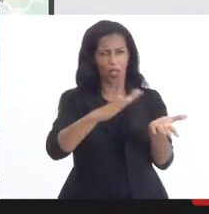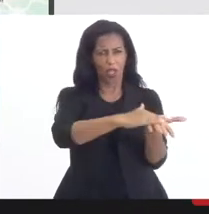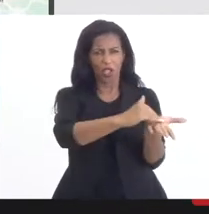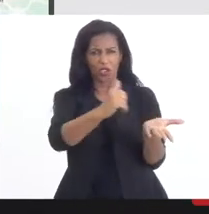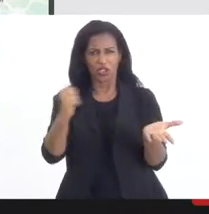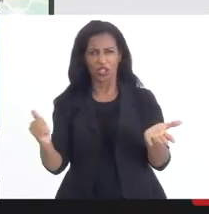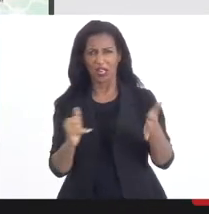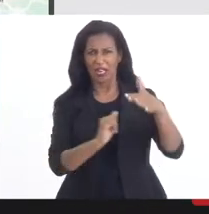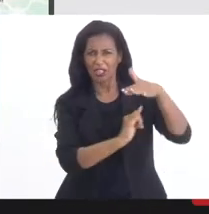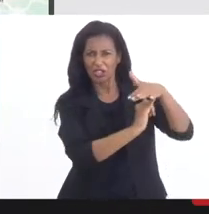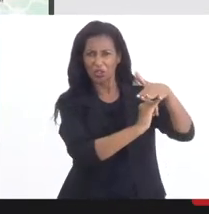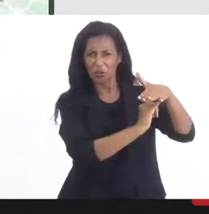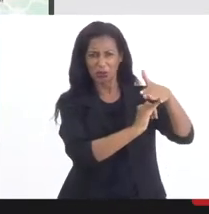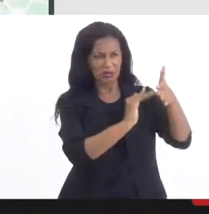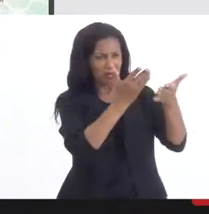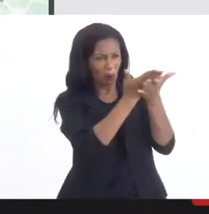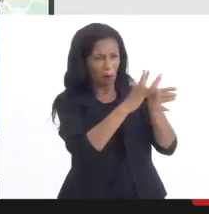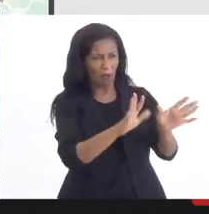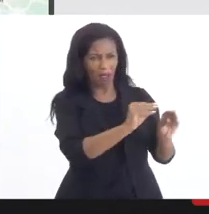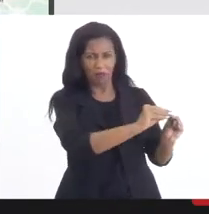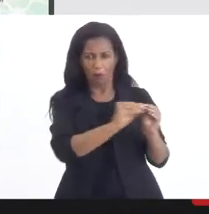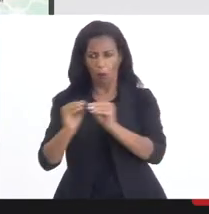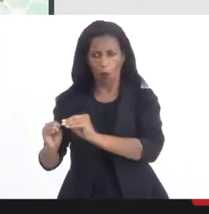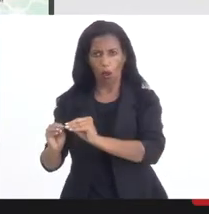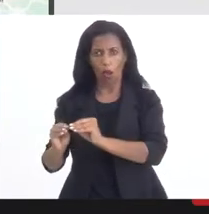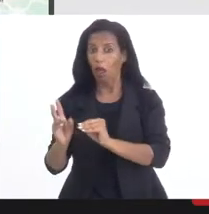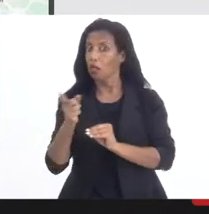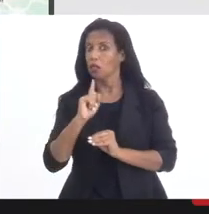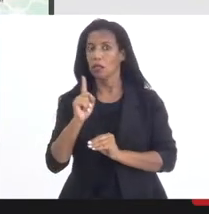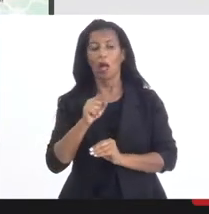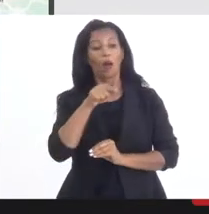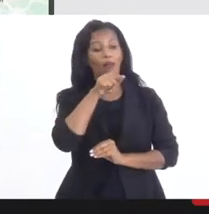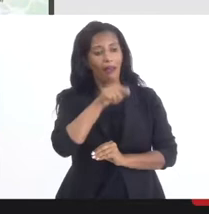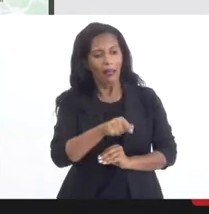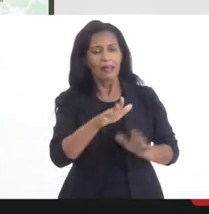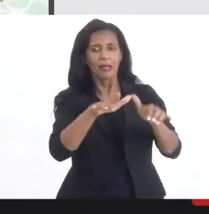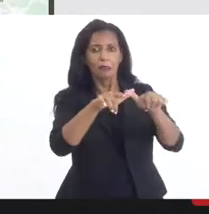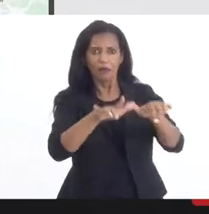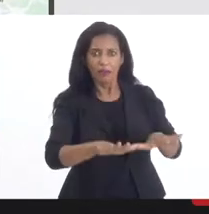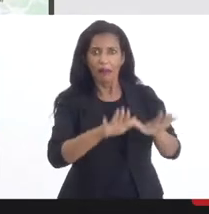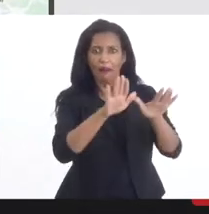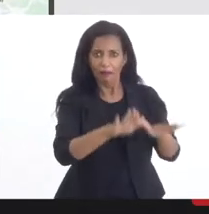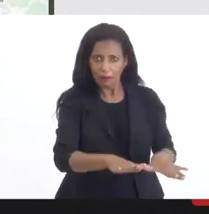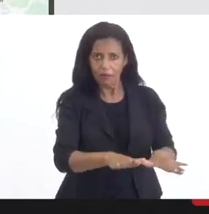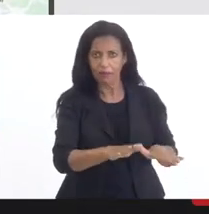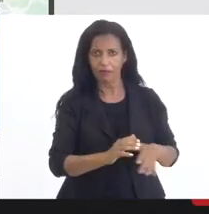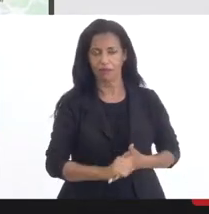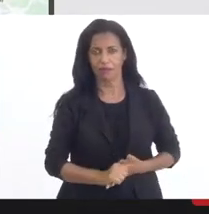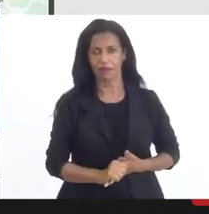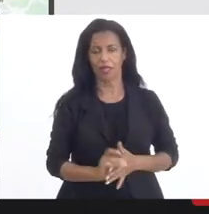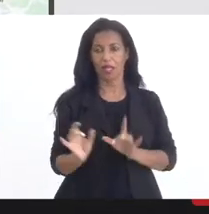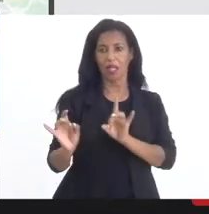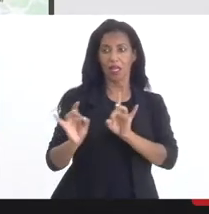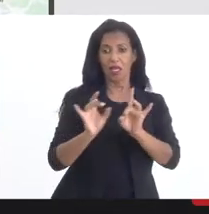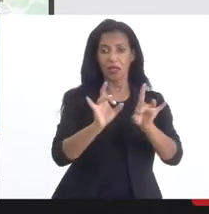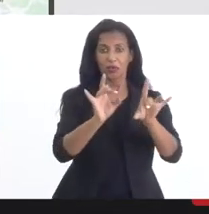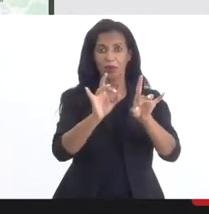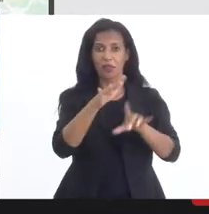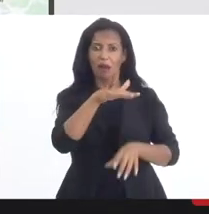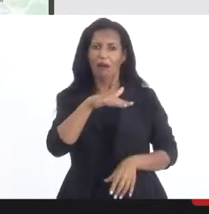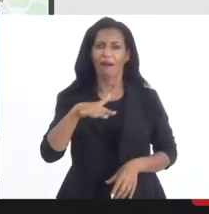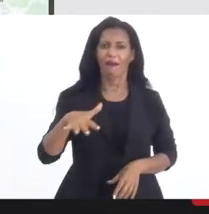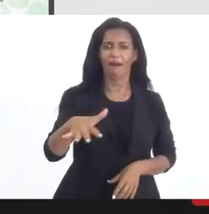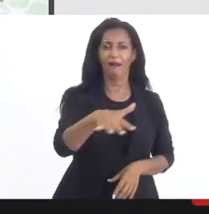a extinção da Zona Oeste. É para atender ali, a Zona Oeste, em especial aquela área lá,